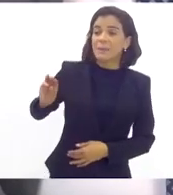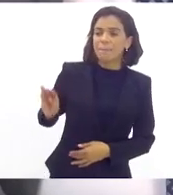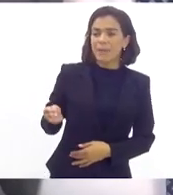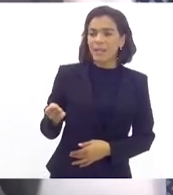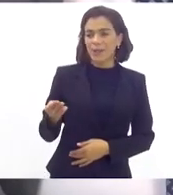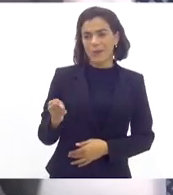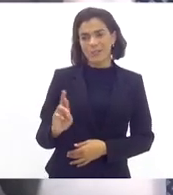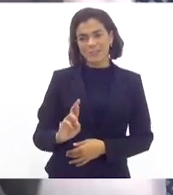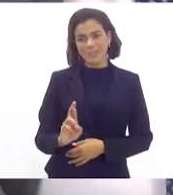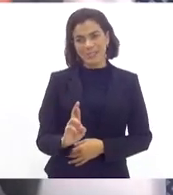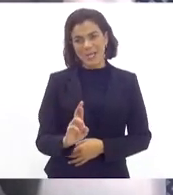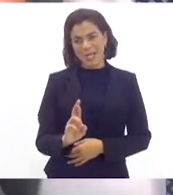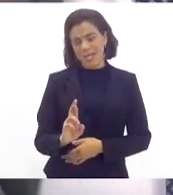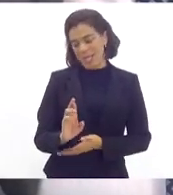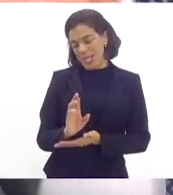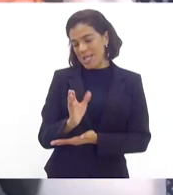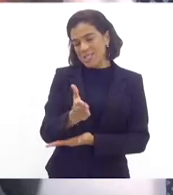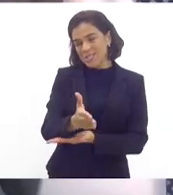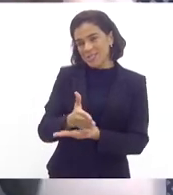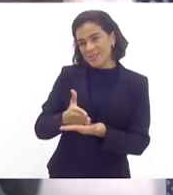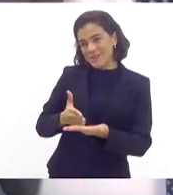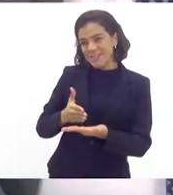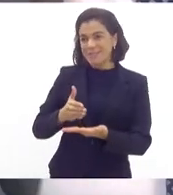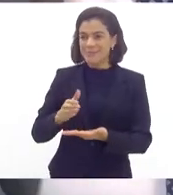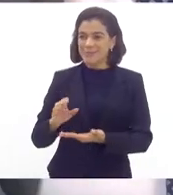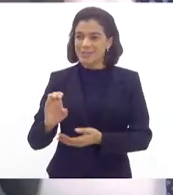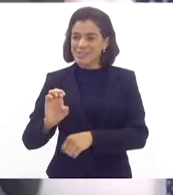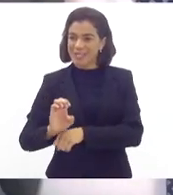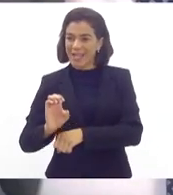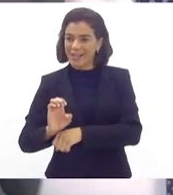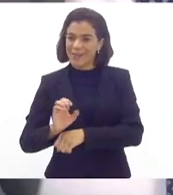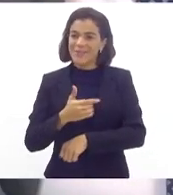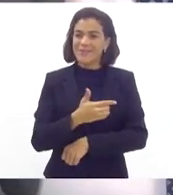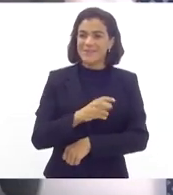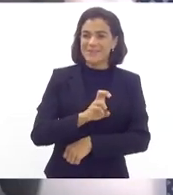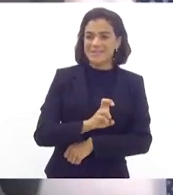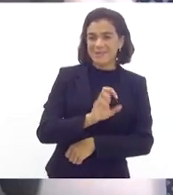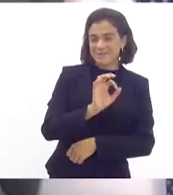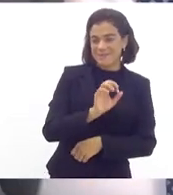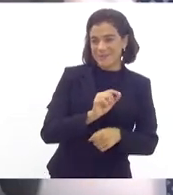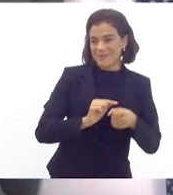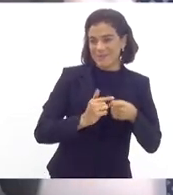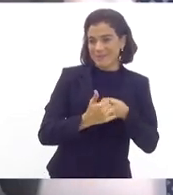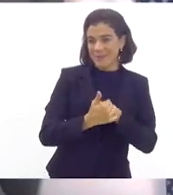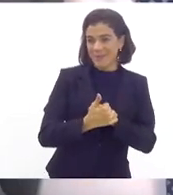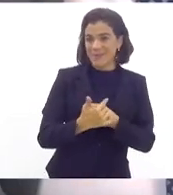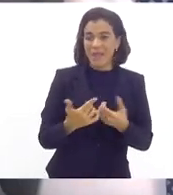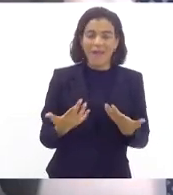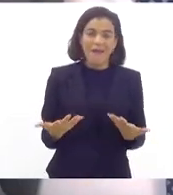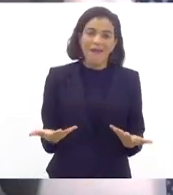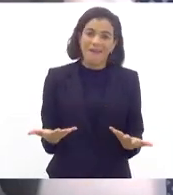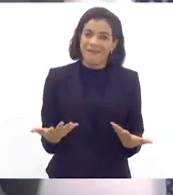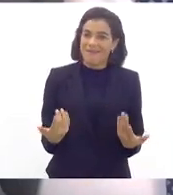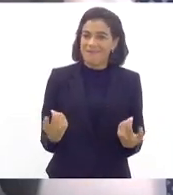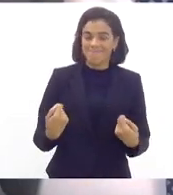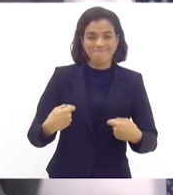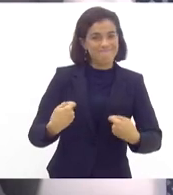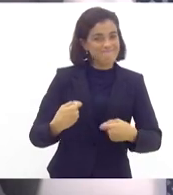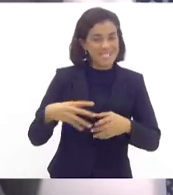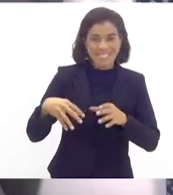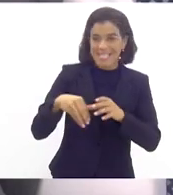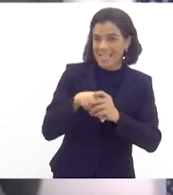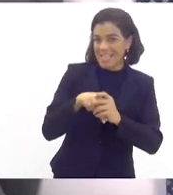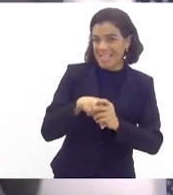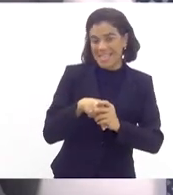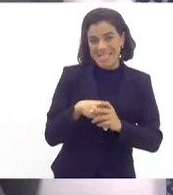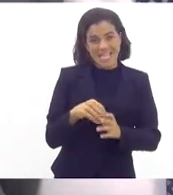R$15 bilhões para dividir para o Estado e 25% para os municípios. Esse dado tem que entrar nessa conta